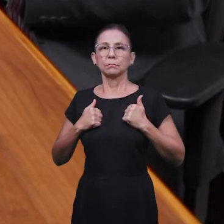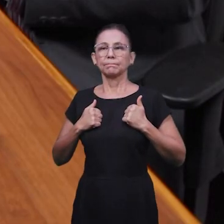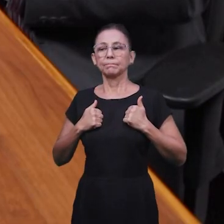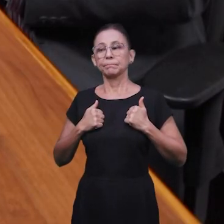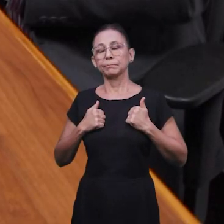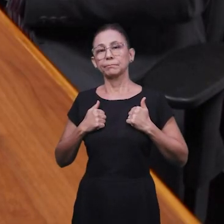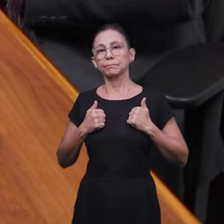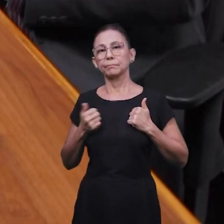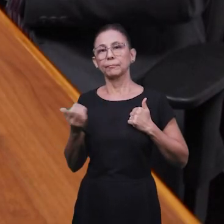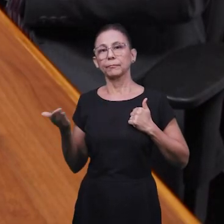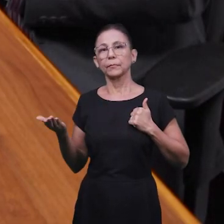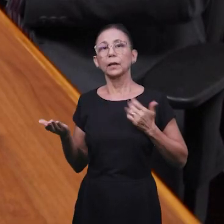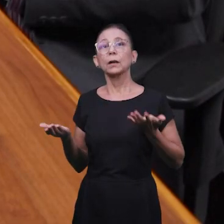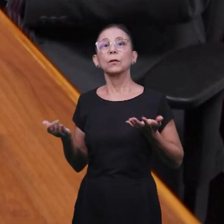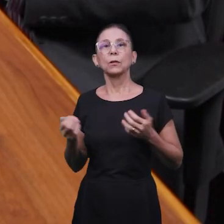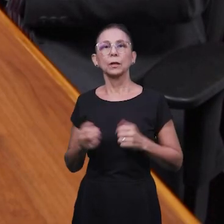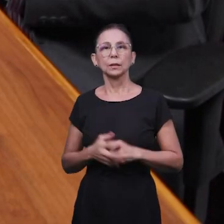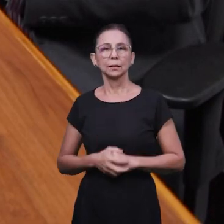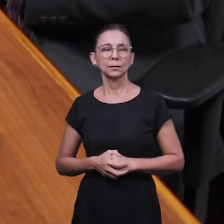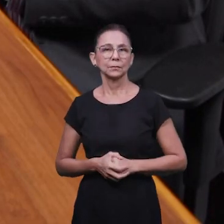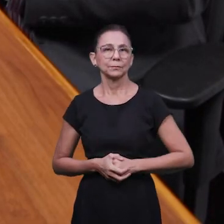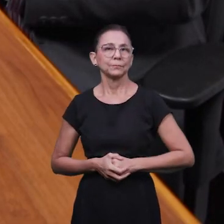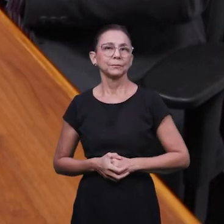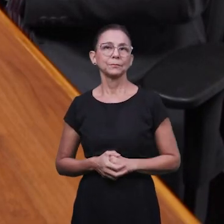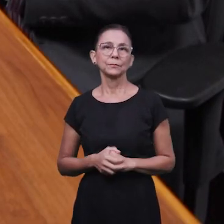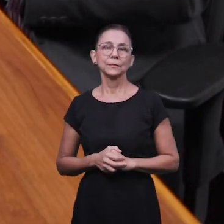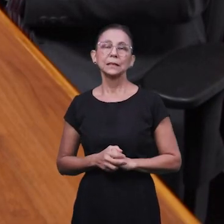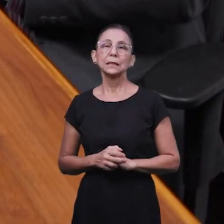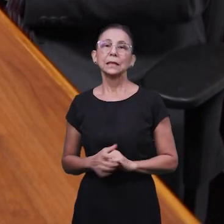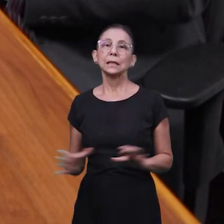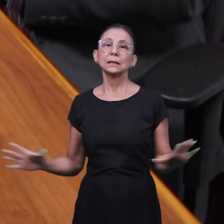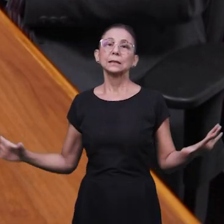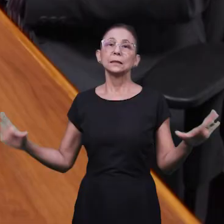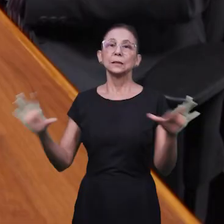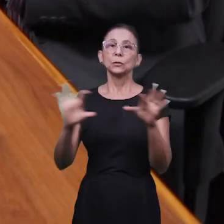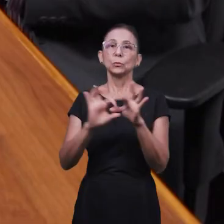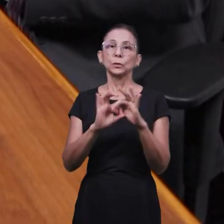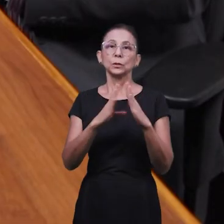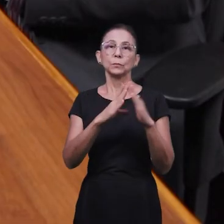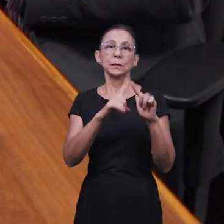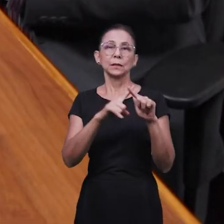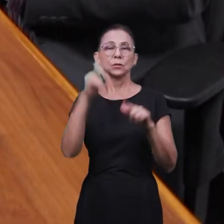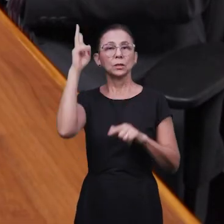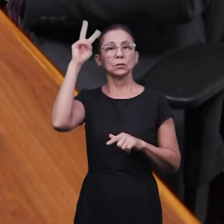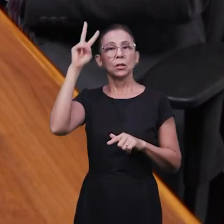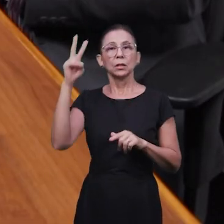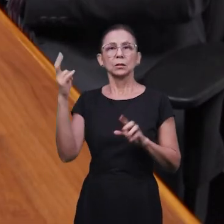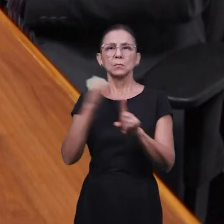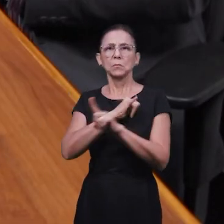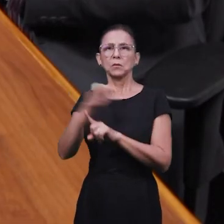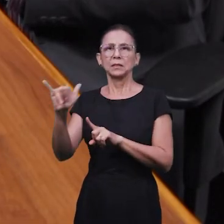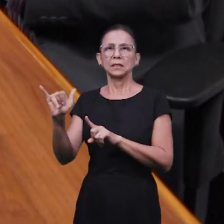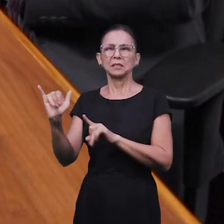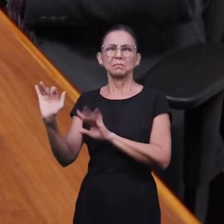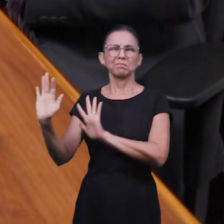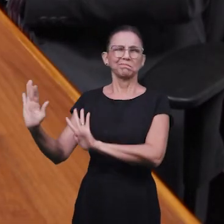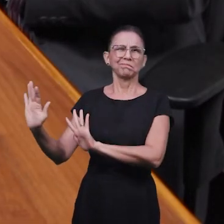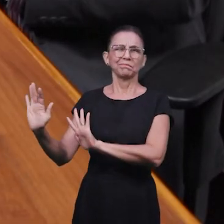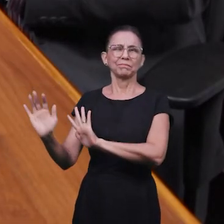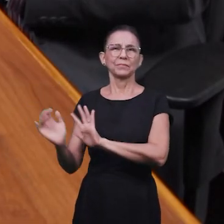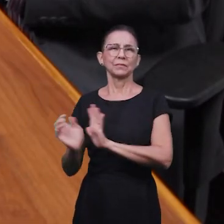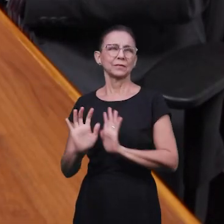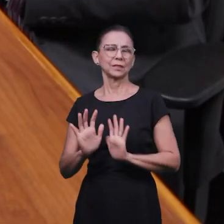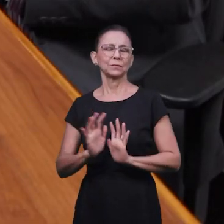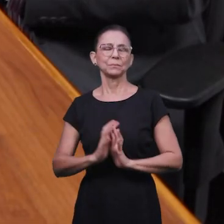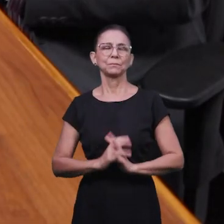de ser a igreja profética e vai se constituir numa igreja histórica. E aquela experiência que a